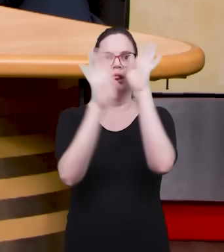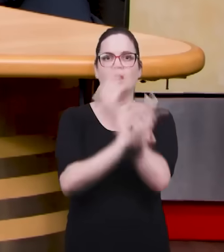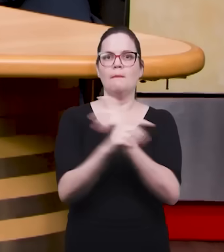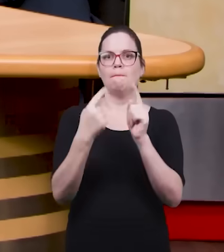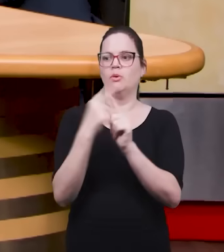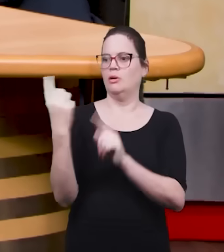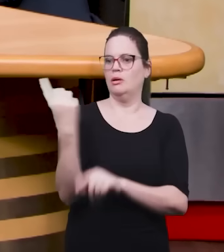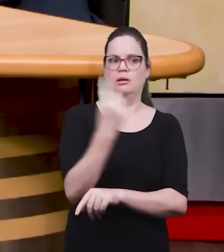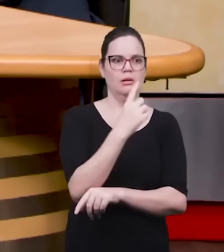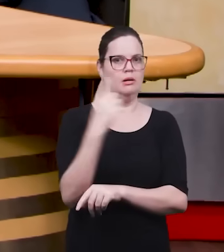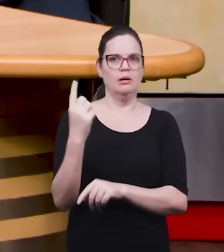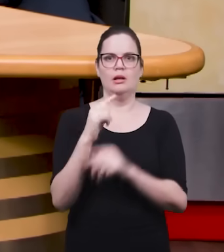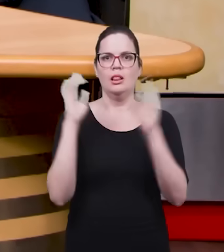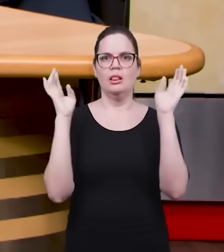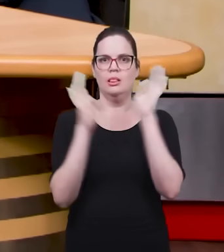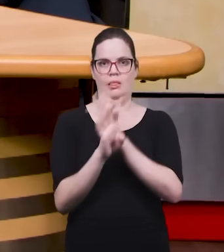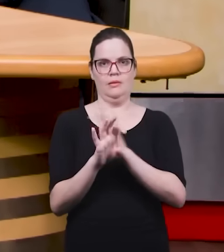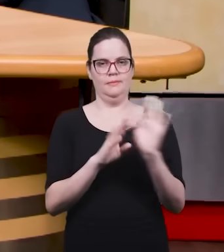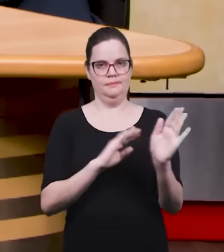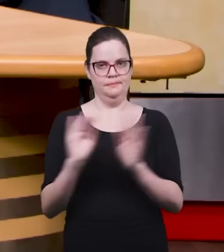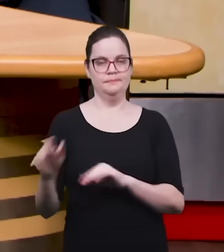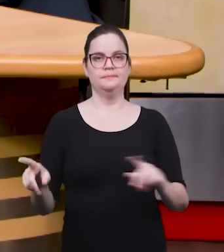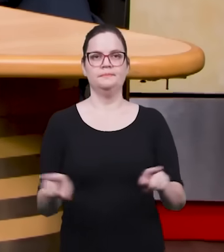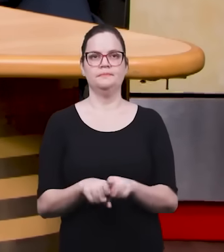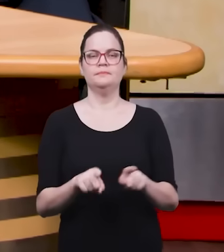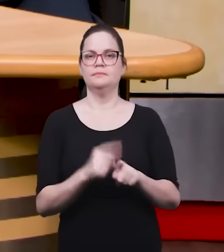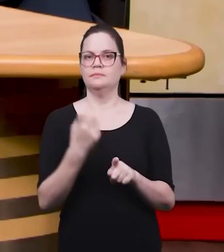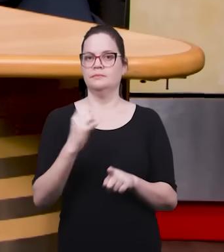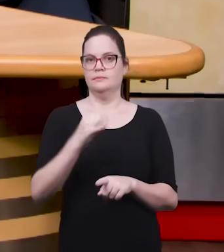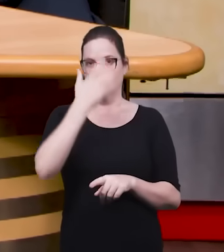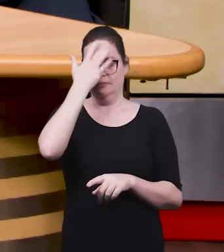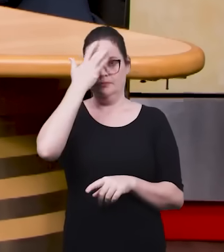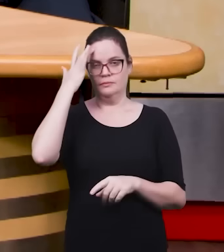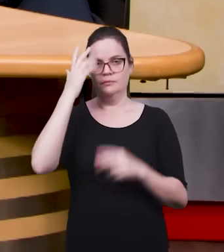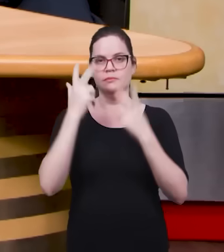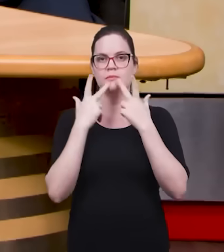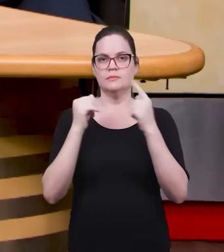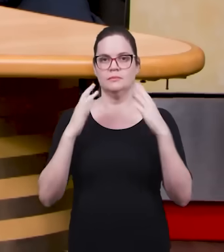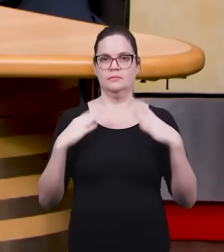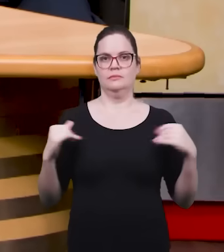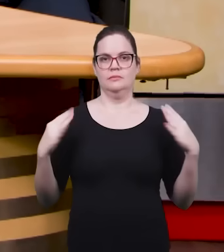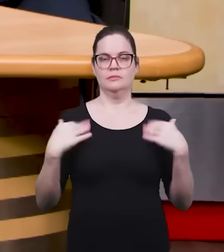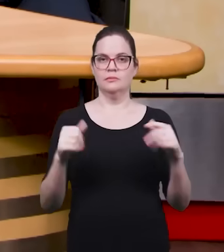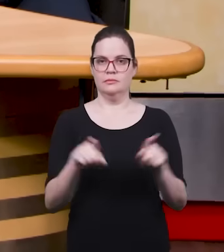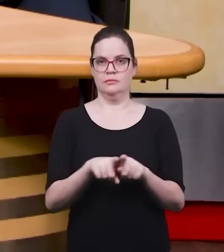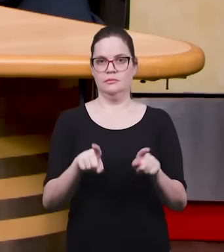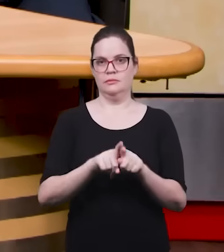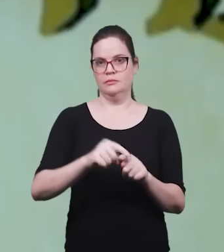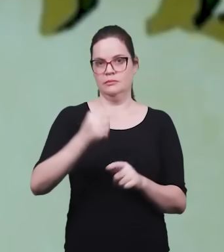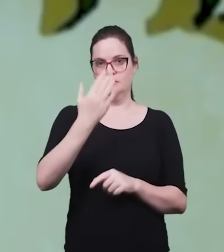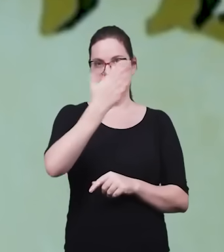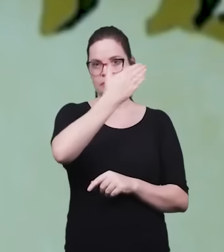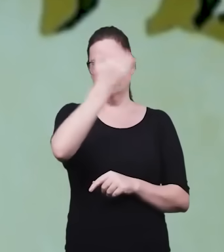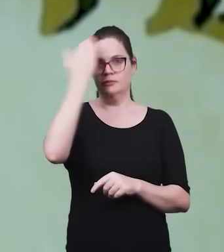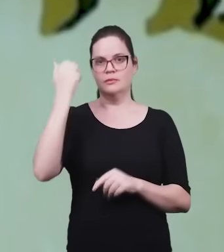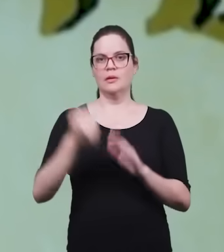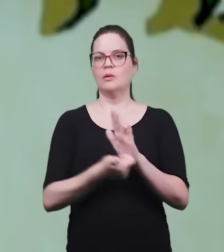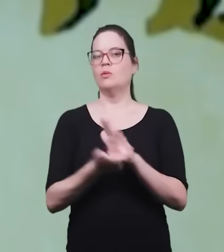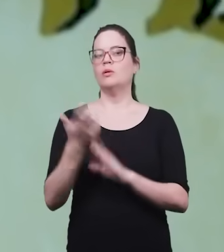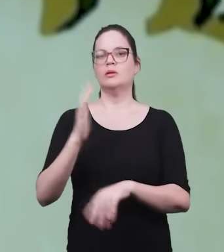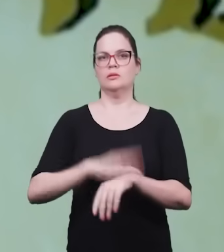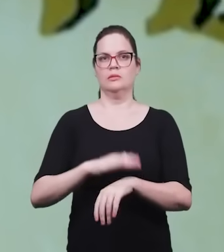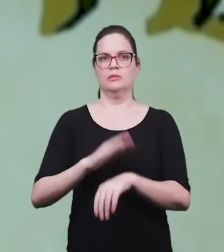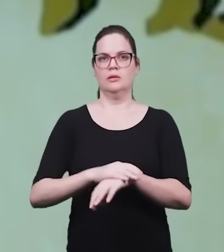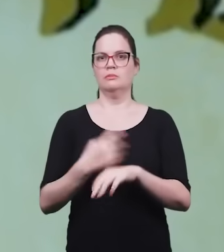fundamental também em quem entrega a interpretação de línguas, por questão de sabedoria, é a questão do tempo. Muitas vezes